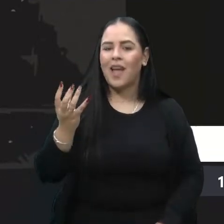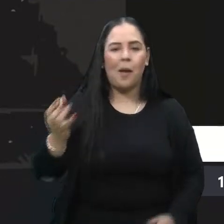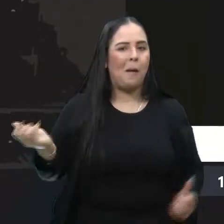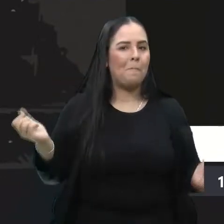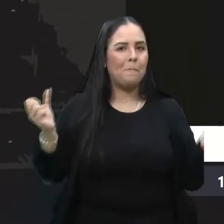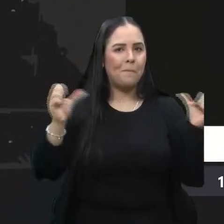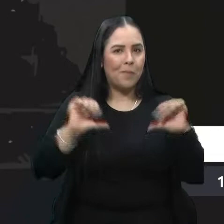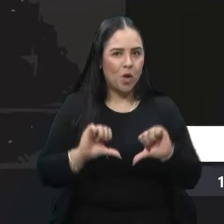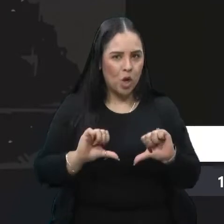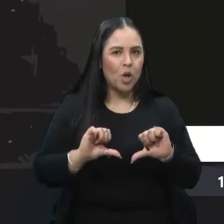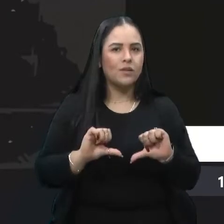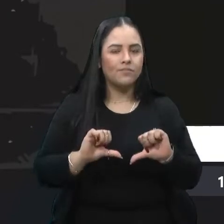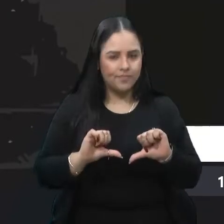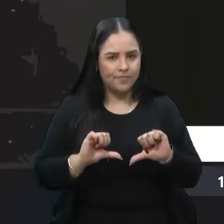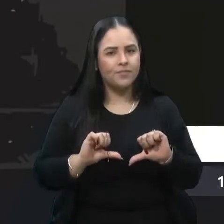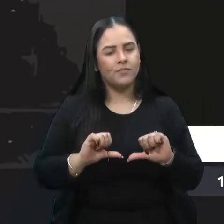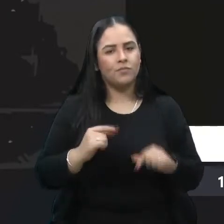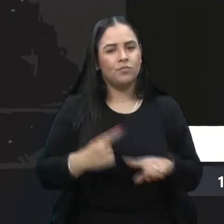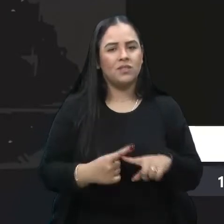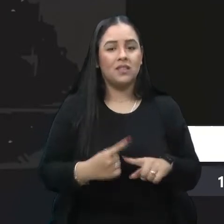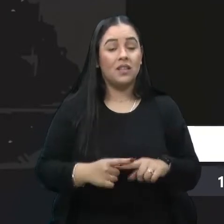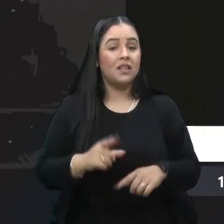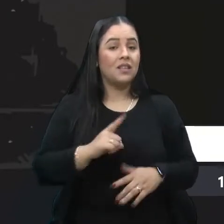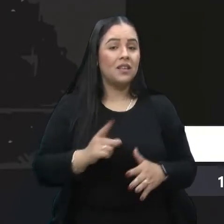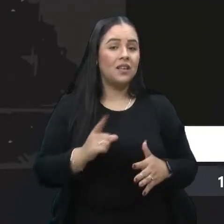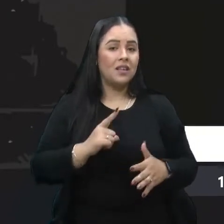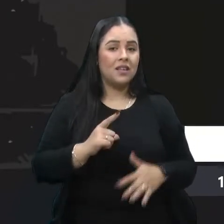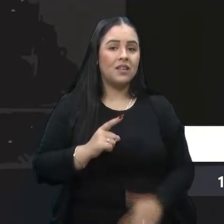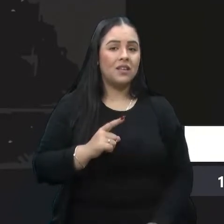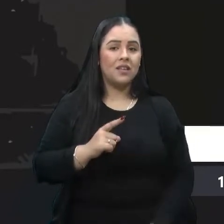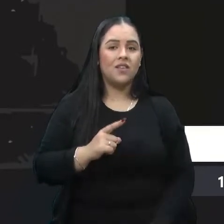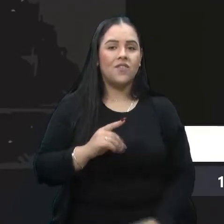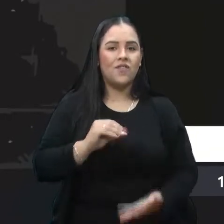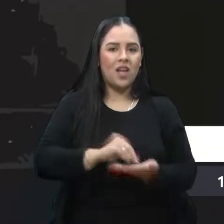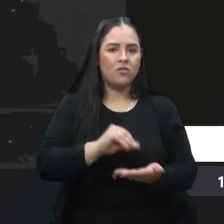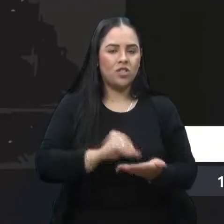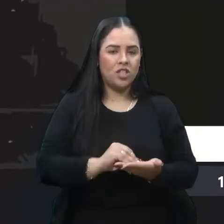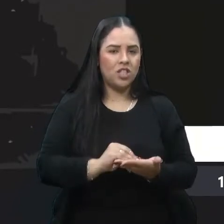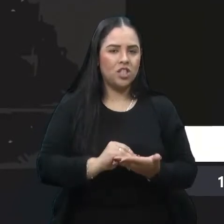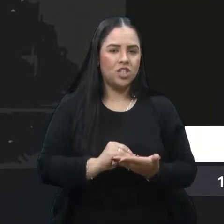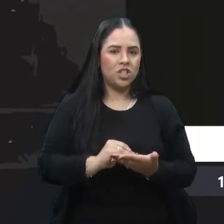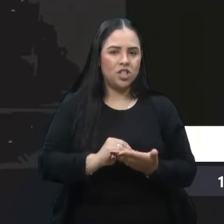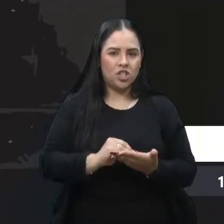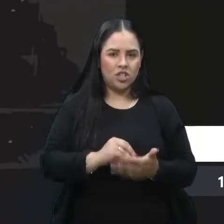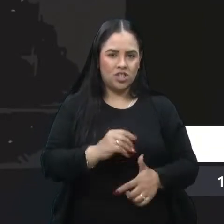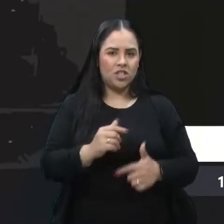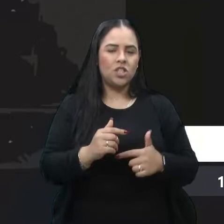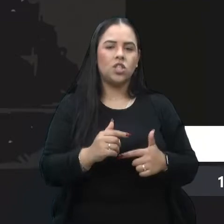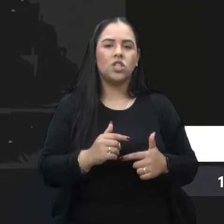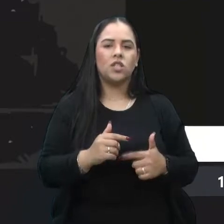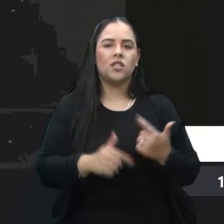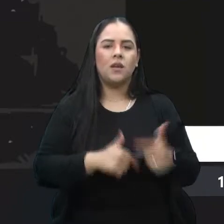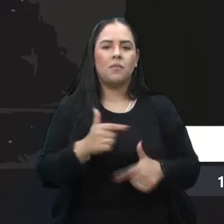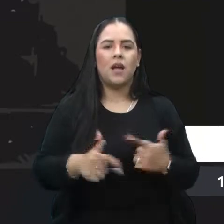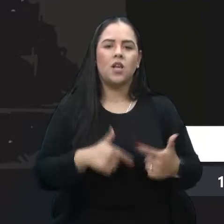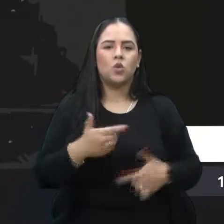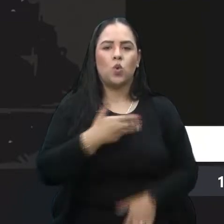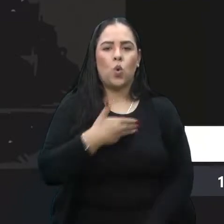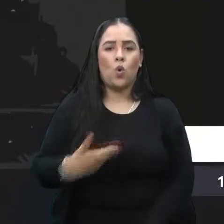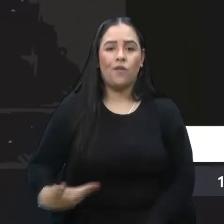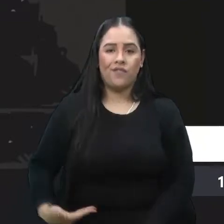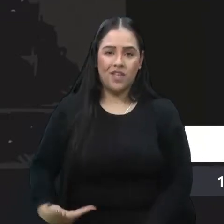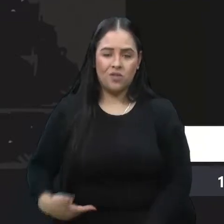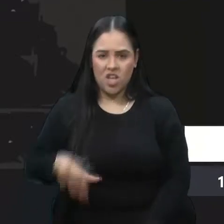né? Muito em razão da ineficiência do governo terraplanista, do